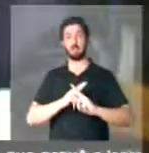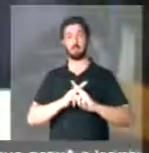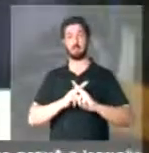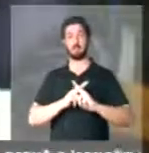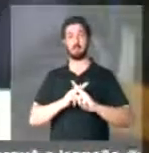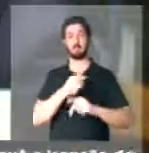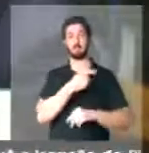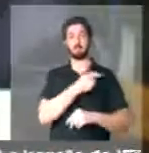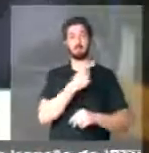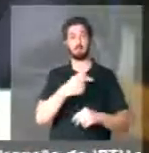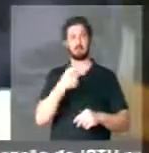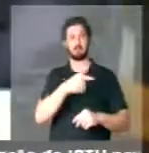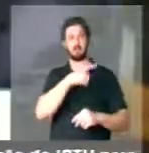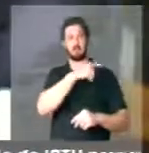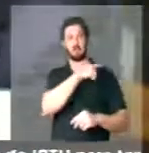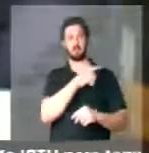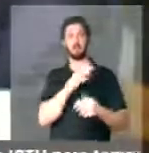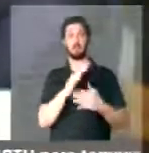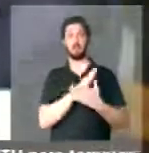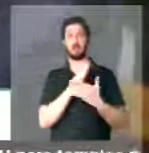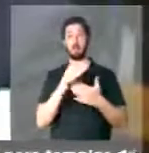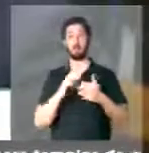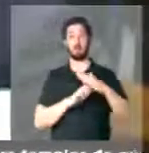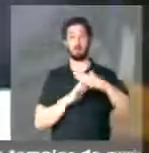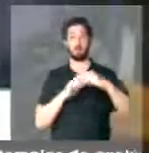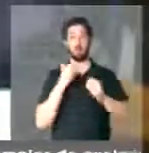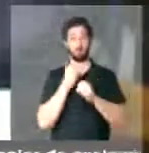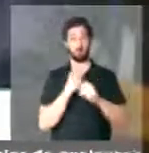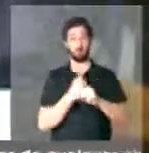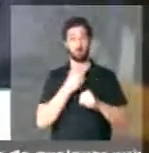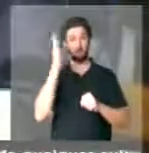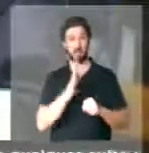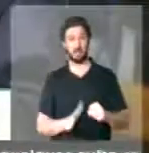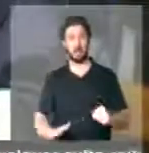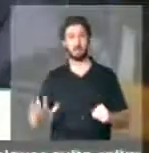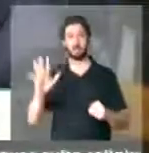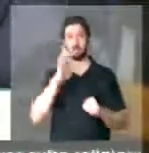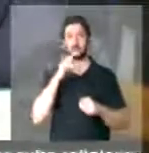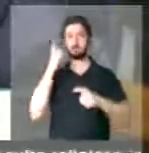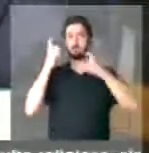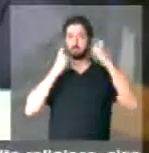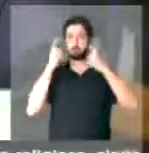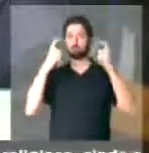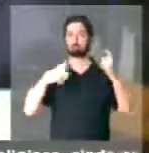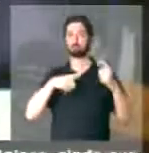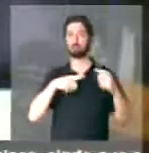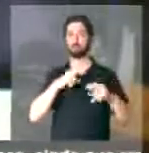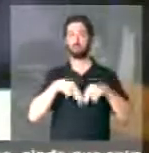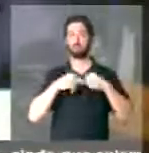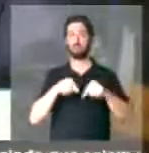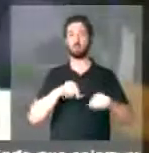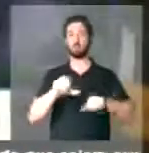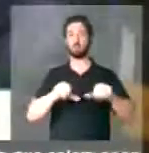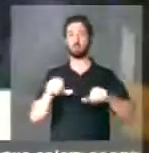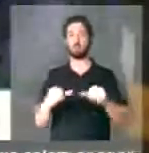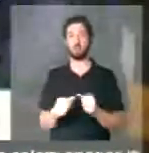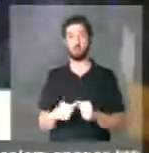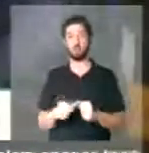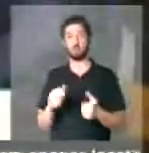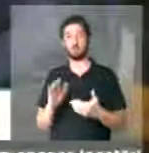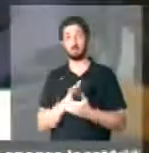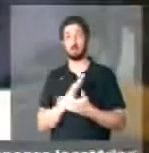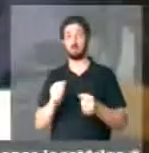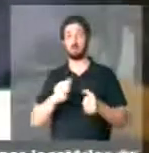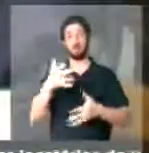últimas semanas, pequenos construtores de todo o Brasil estão muito preocupados com essas alterações, algumas que